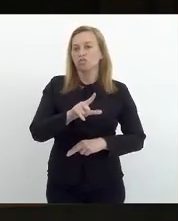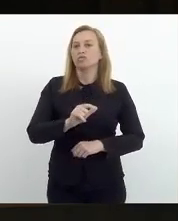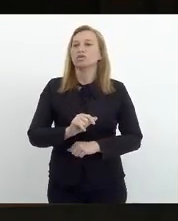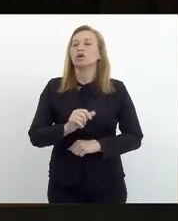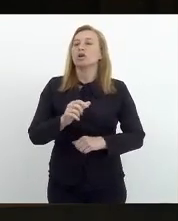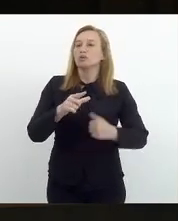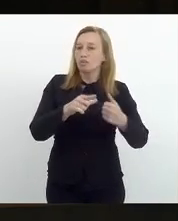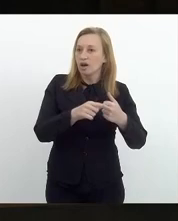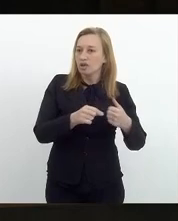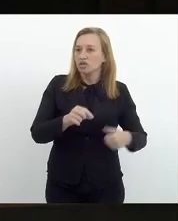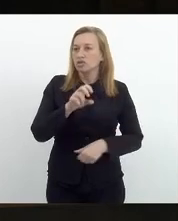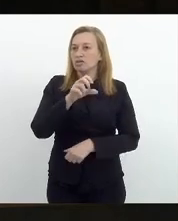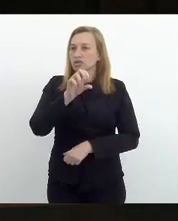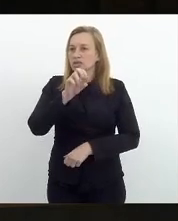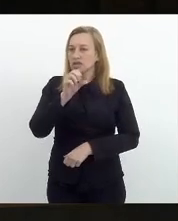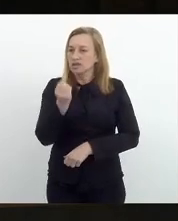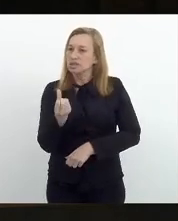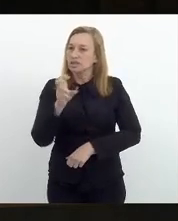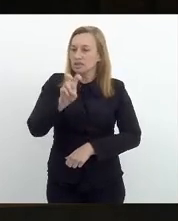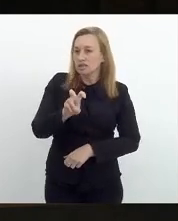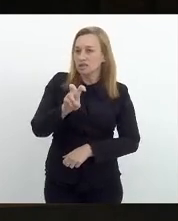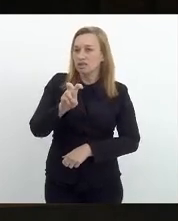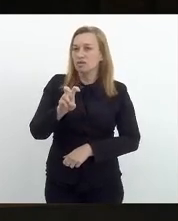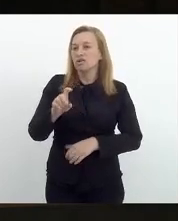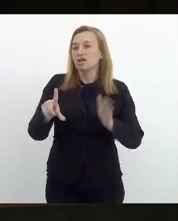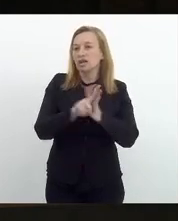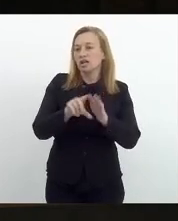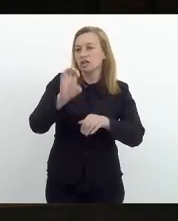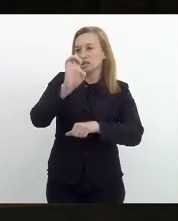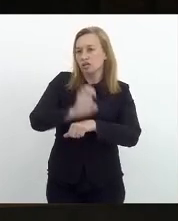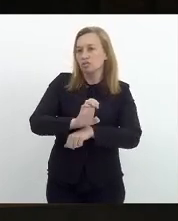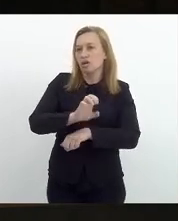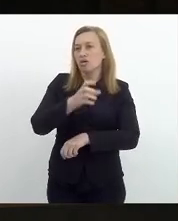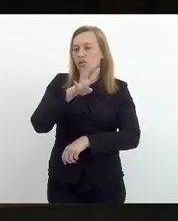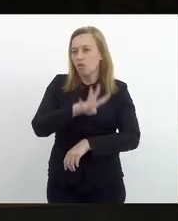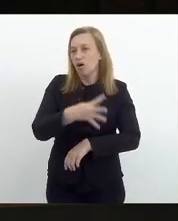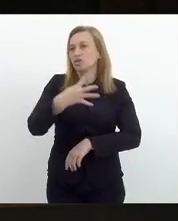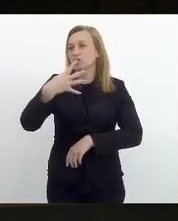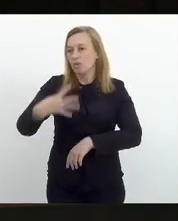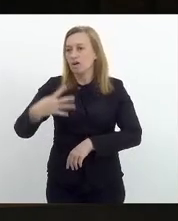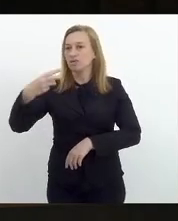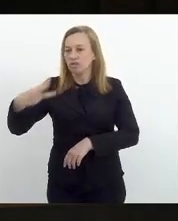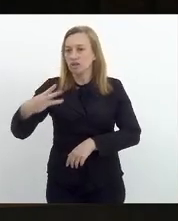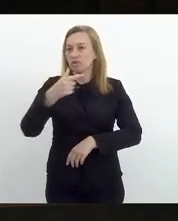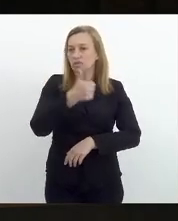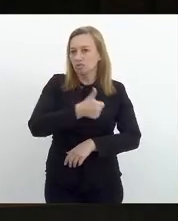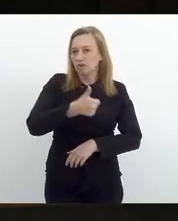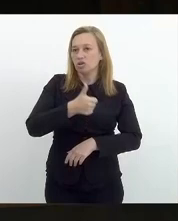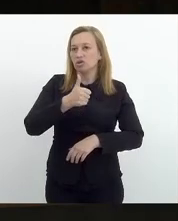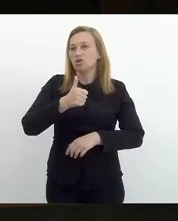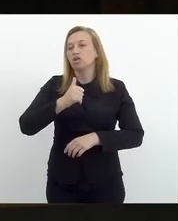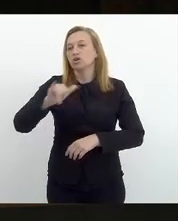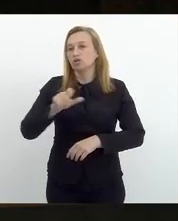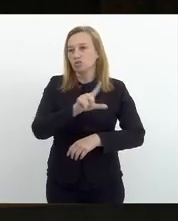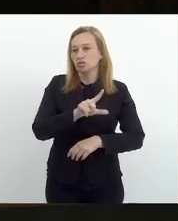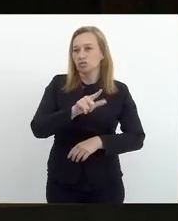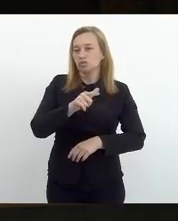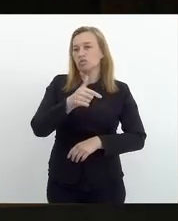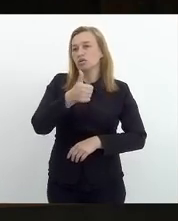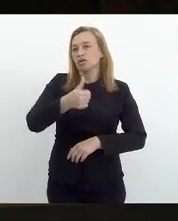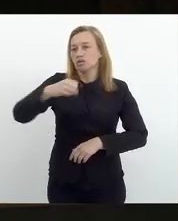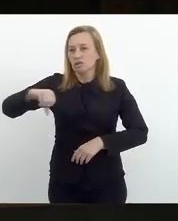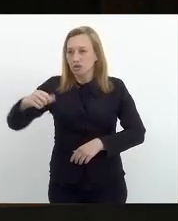65 da lei estadual 443 de 1º de julho de 1980 e um Artigo